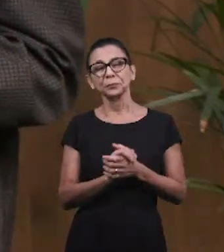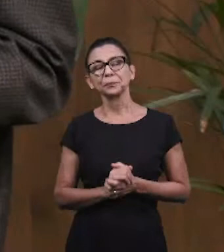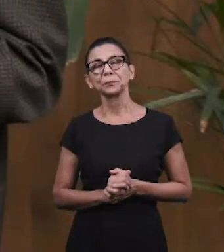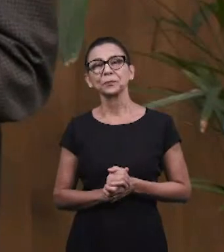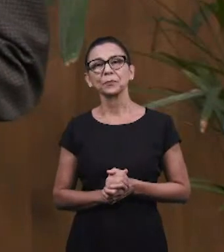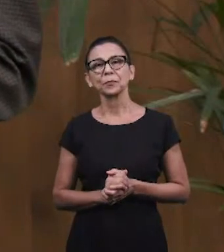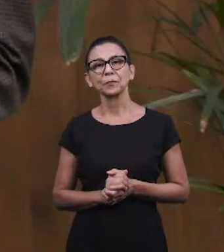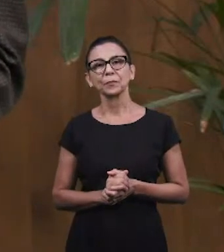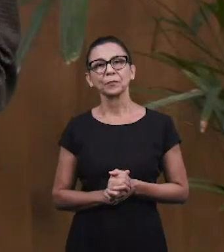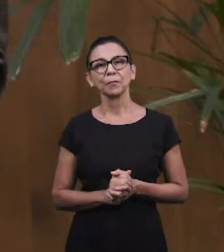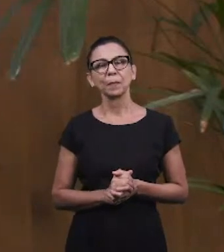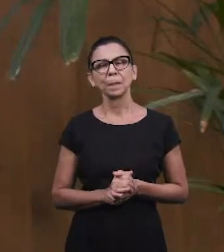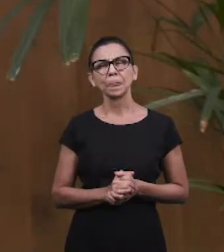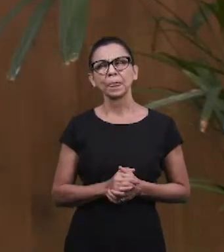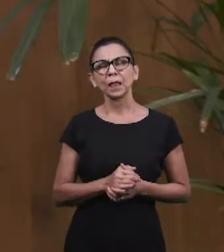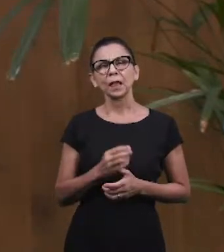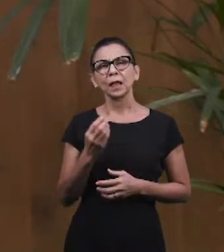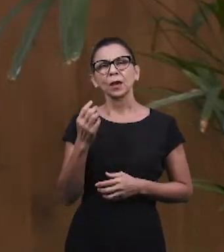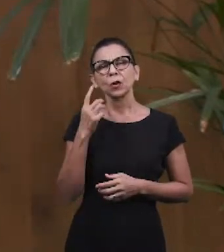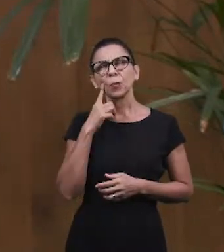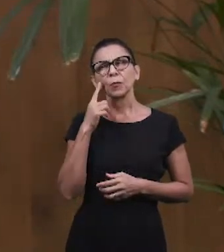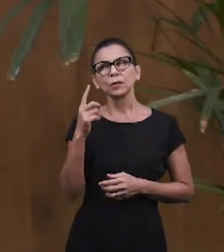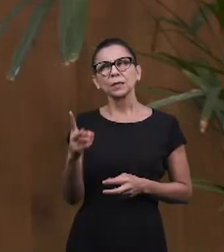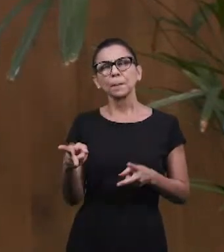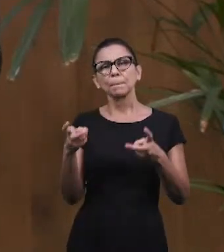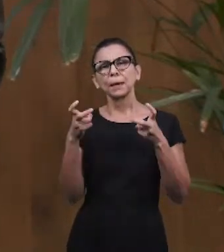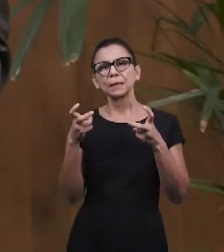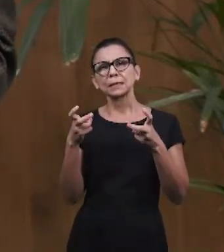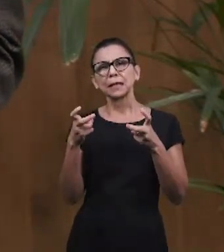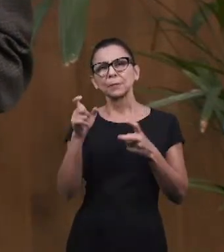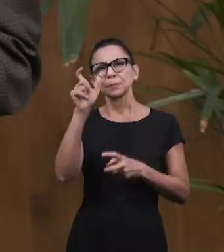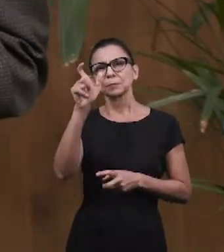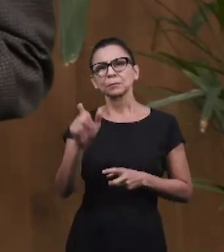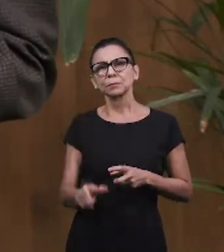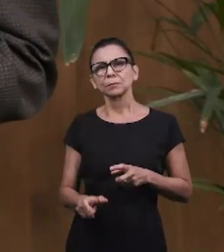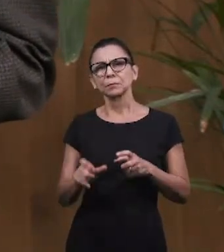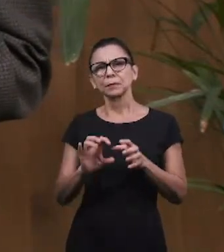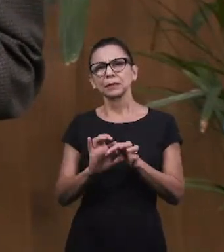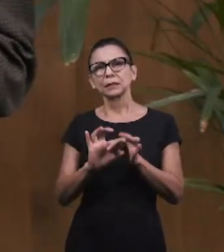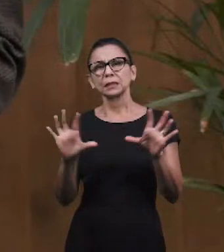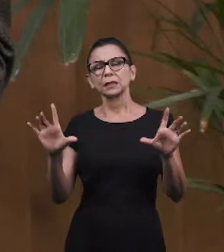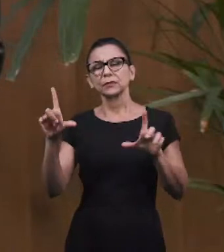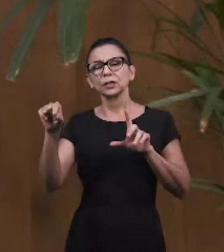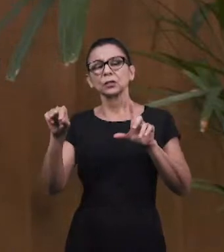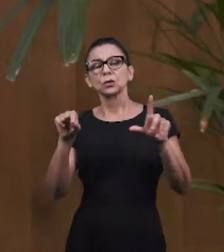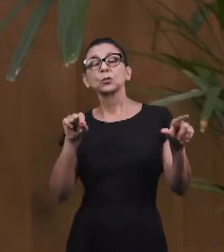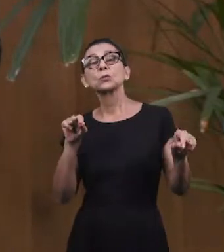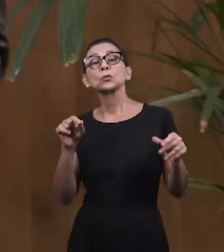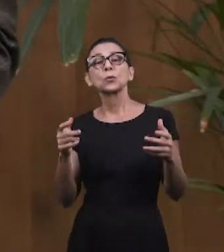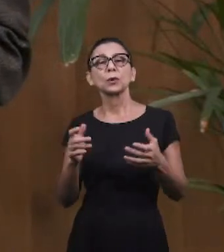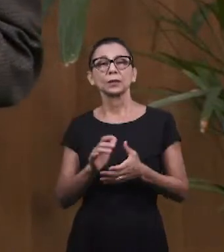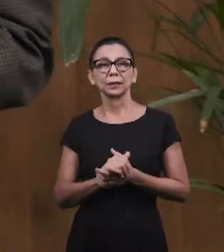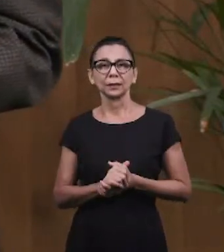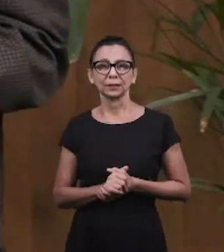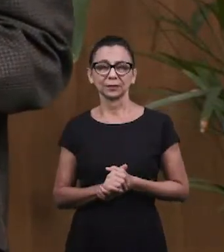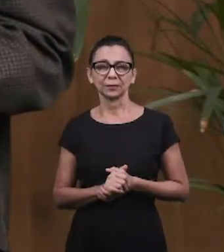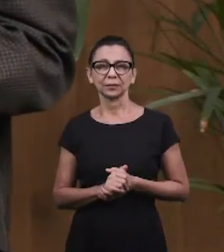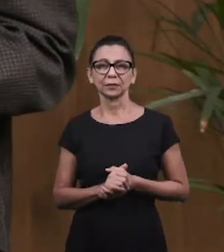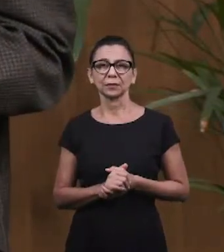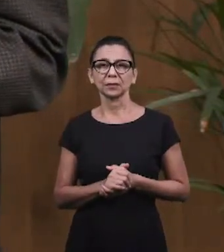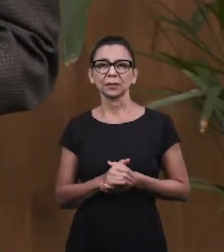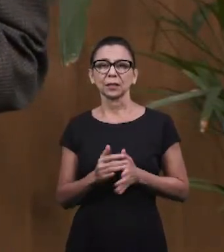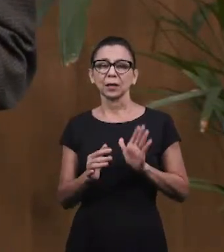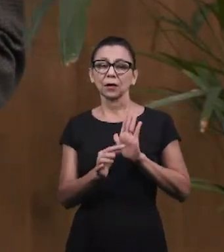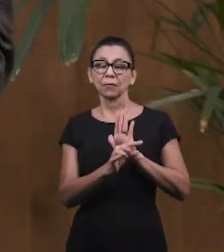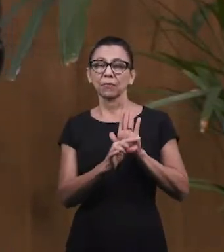onde está o livre-arbítrio do homem? Identifique nos versículos, citando só os